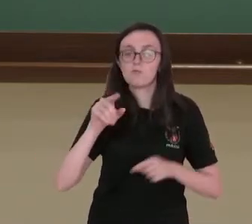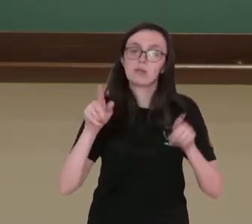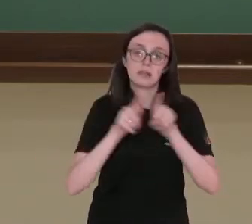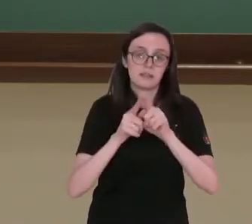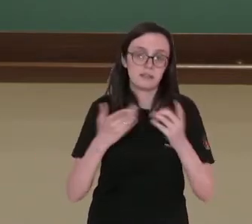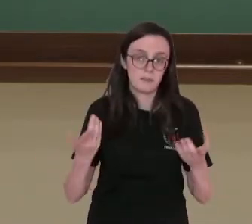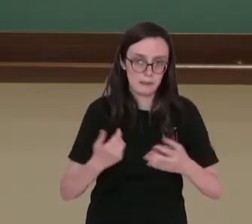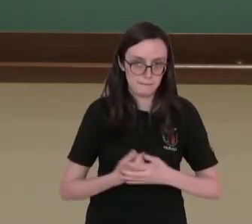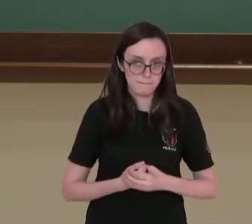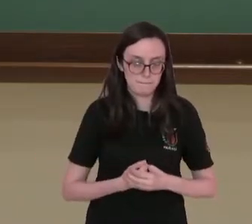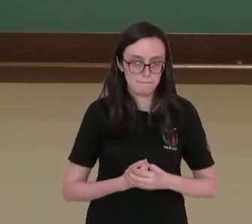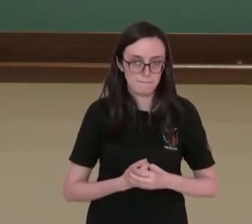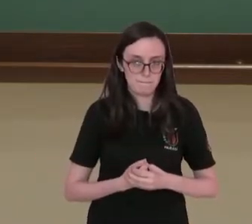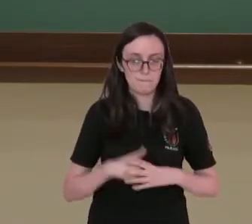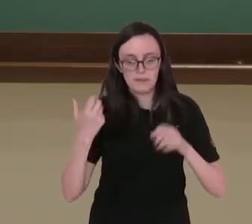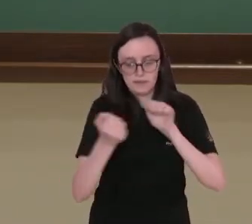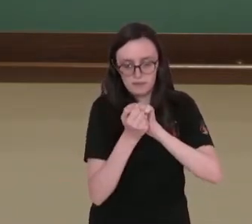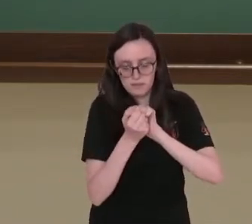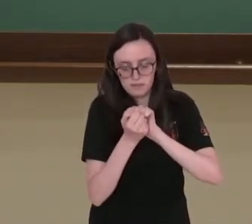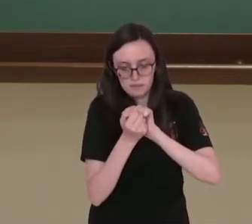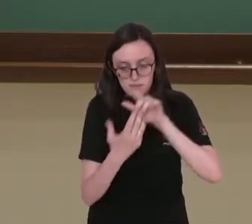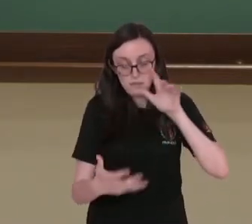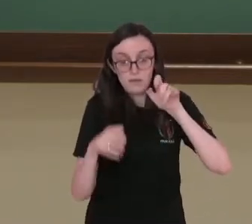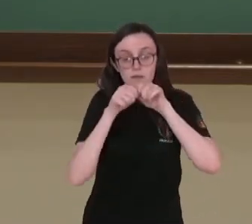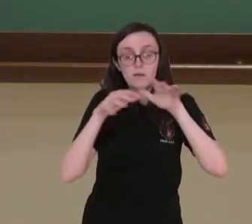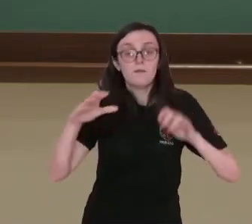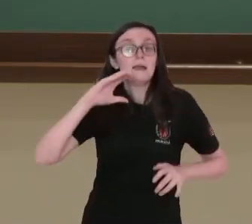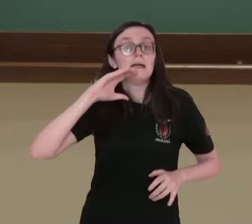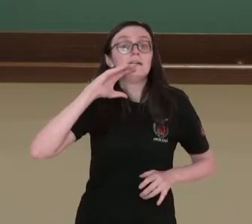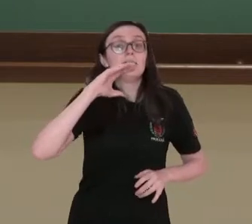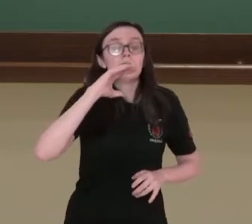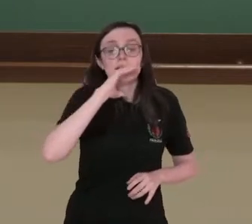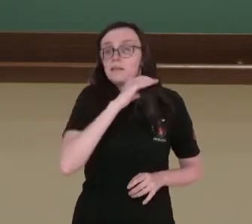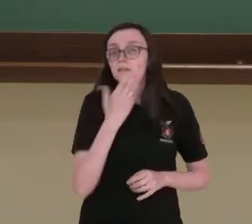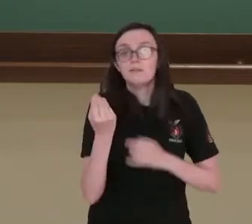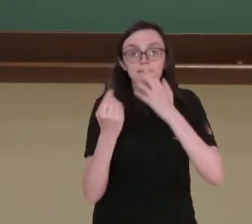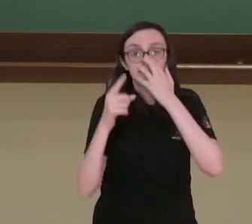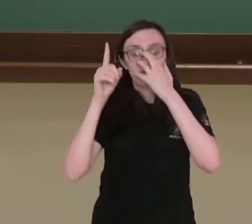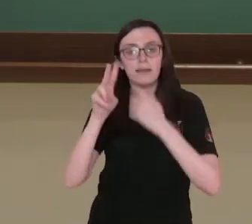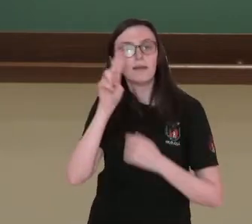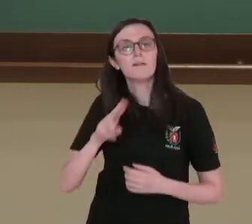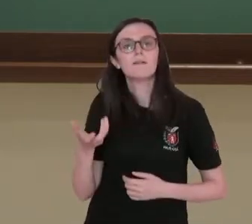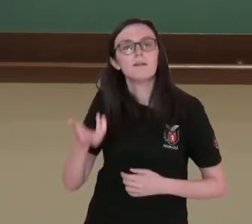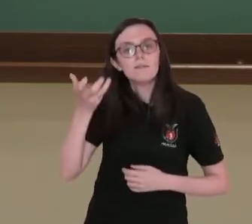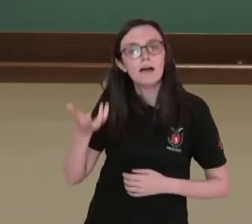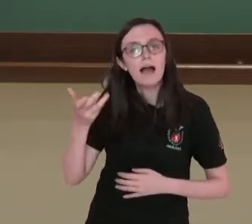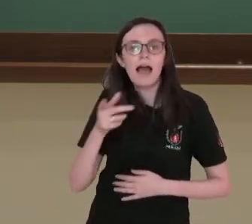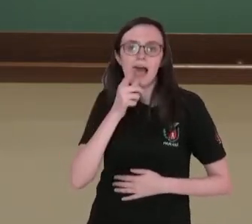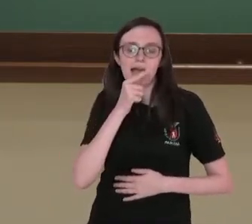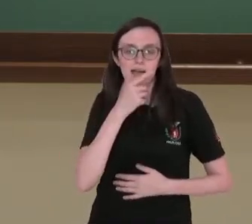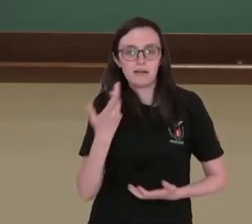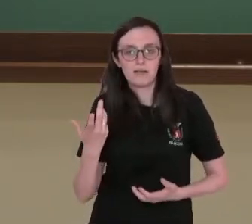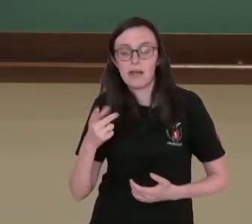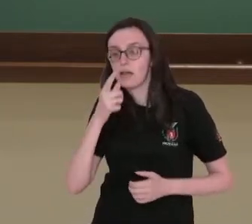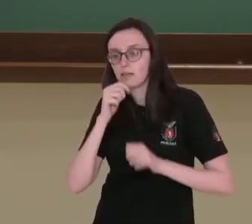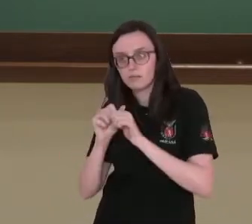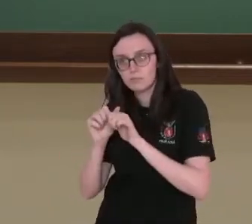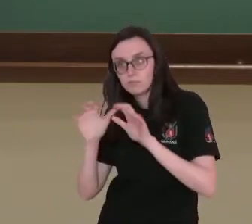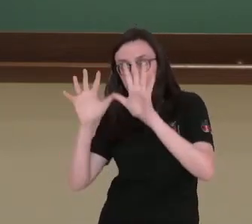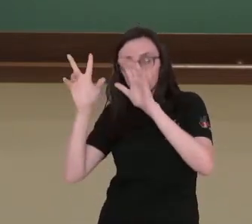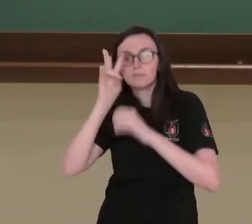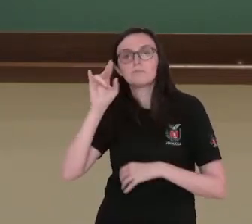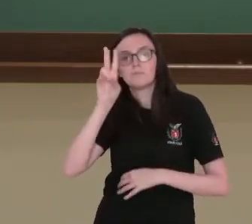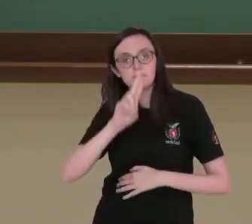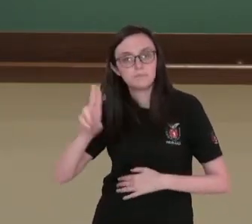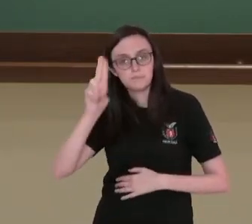núcleo, ele libera muito calor. Esse calor, ele é utilizado para ferver a água. E deste modo, o vapor da água vai ser usado